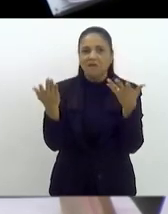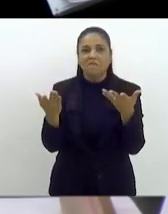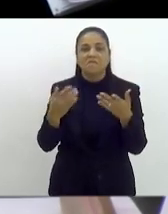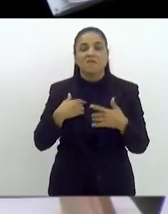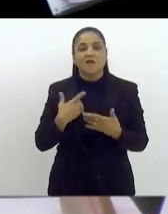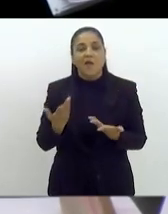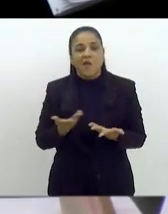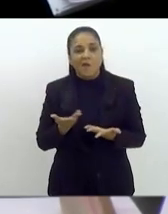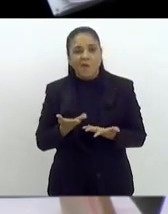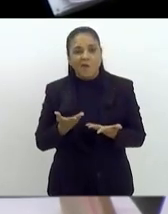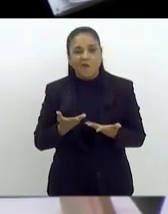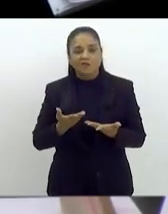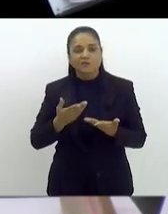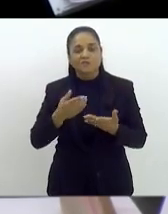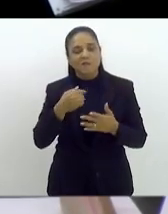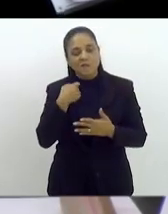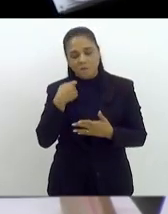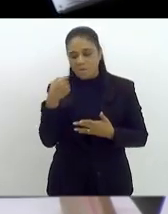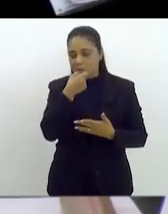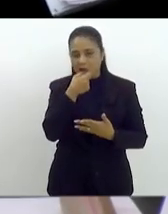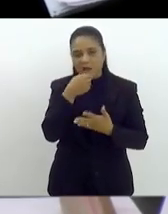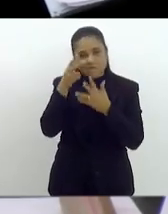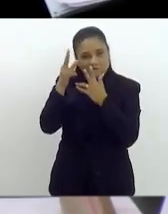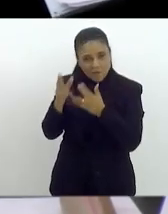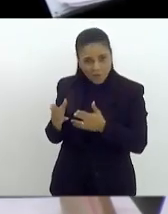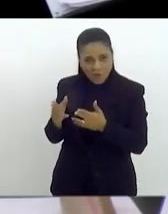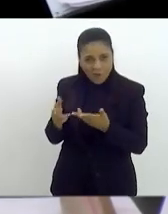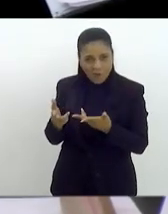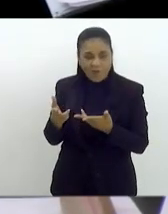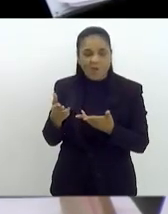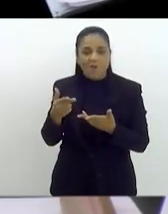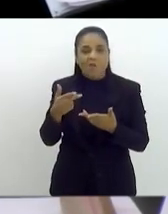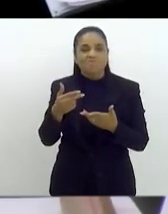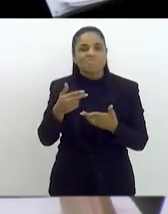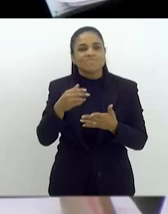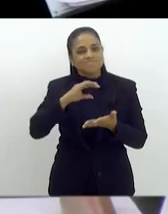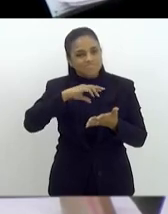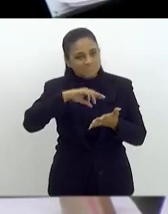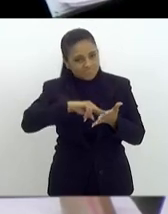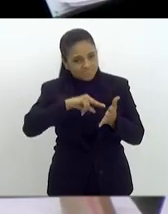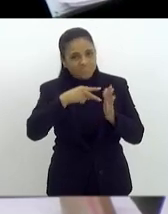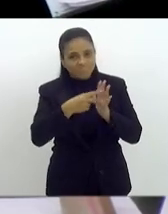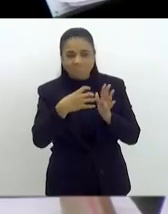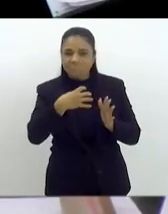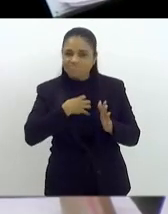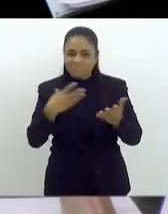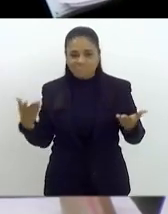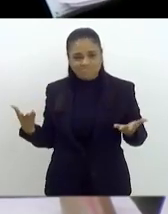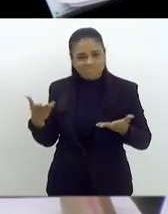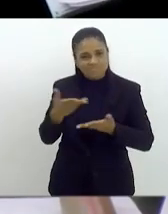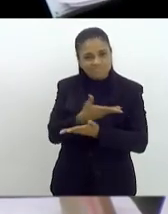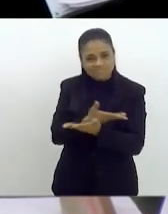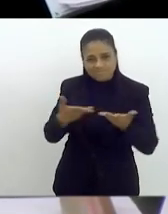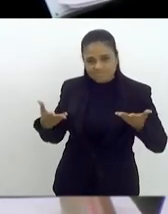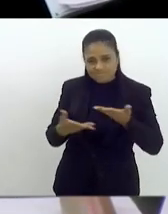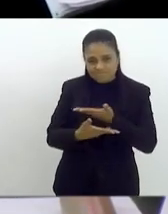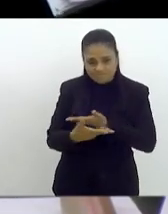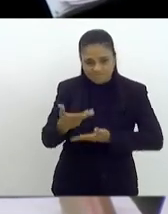faço faço dela minhas palavras no sentido de que é realmente necessária essa integração